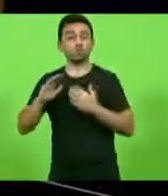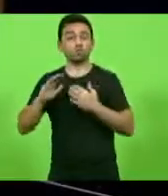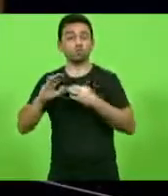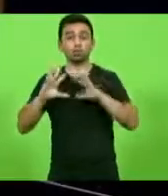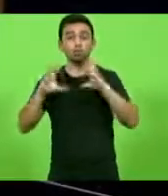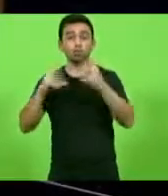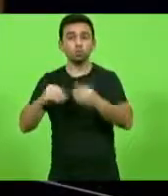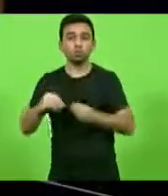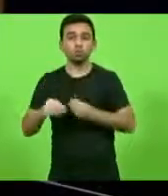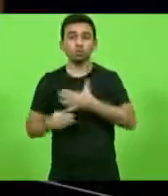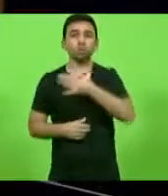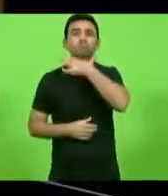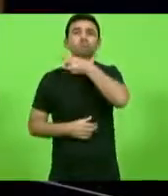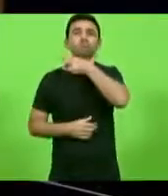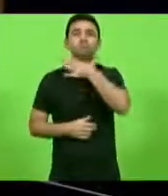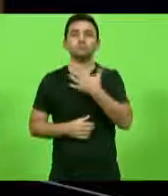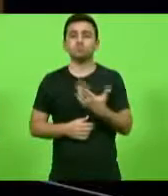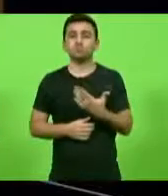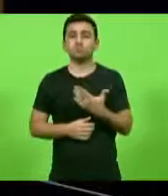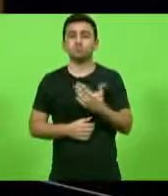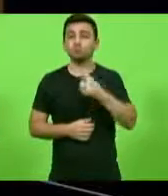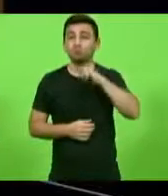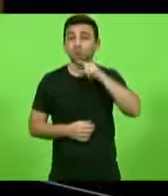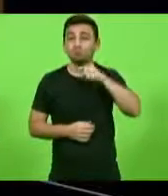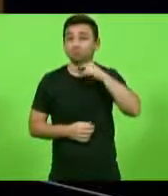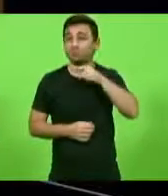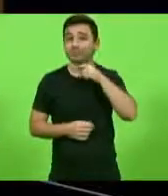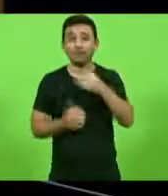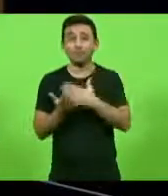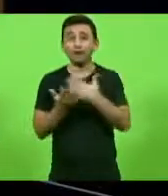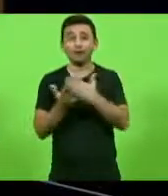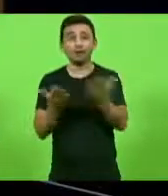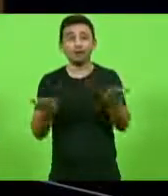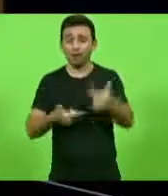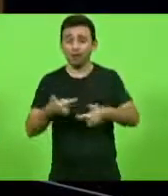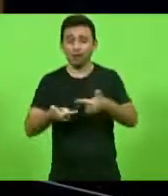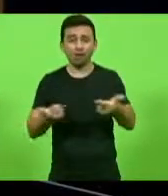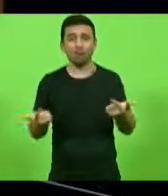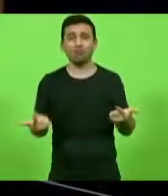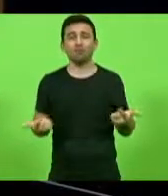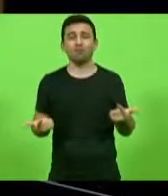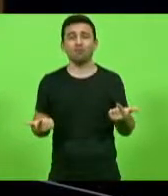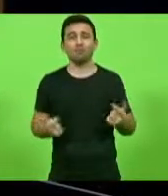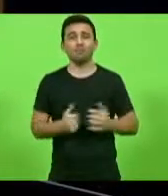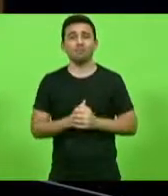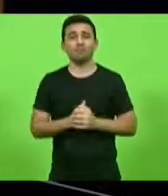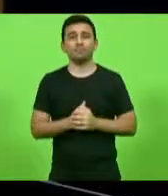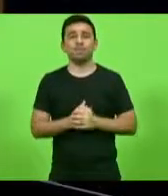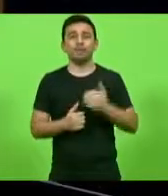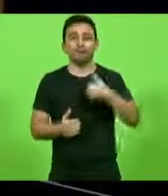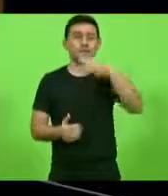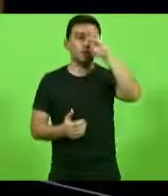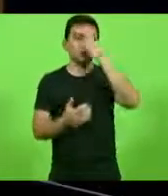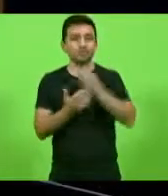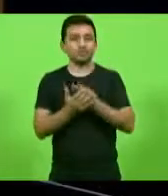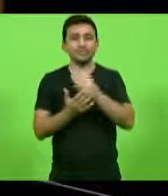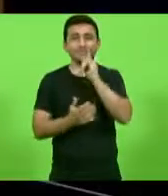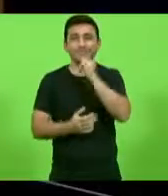oxigênio, que está se afogando. E, infelizmente, Eu acredito que seja